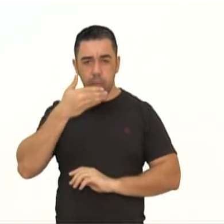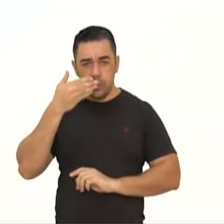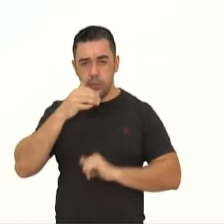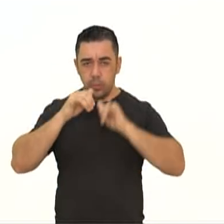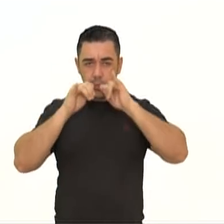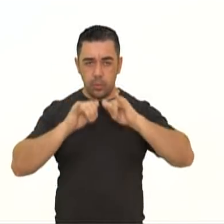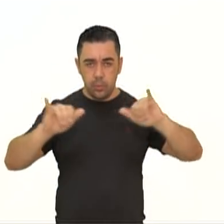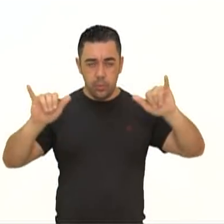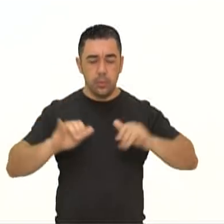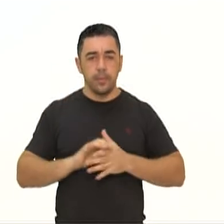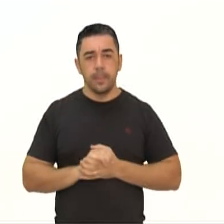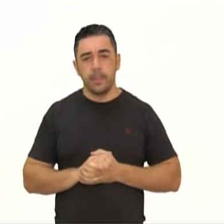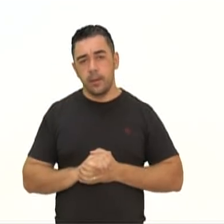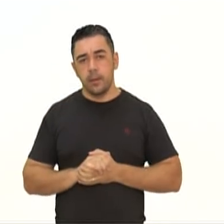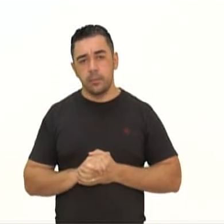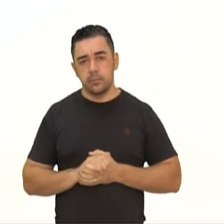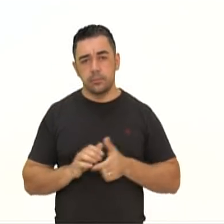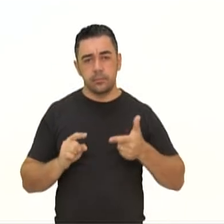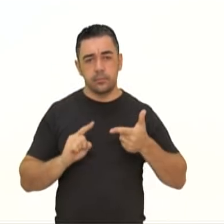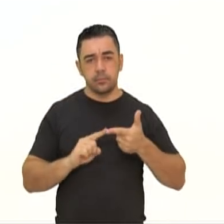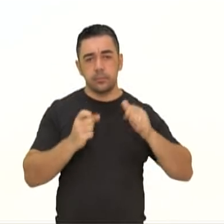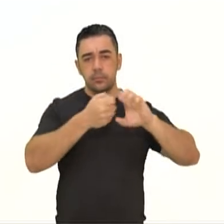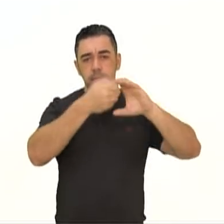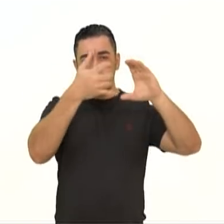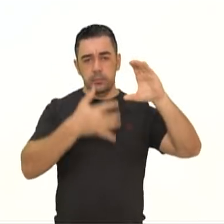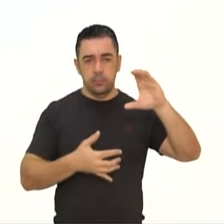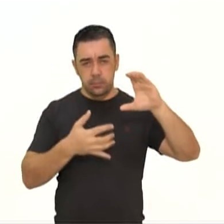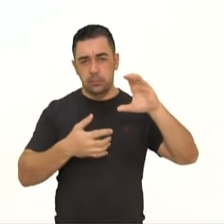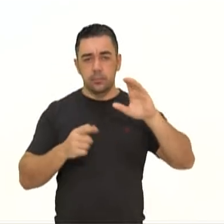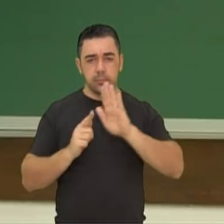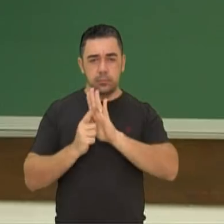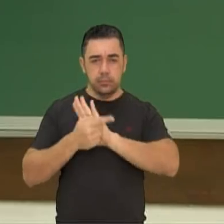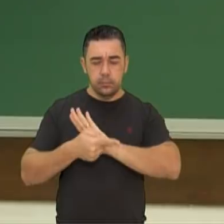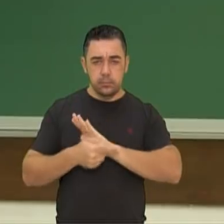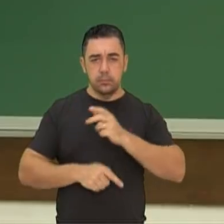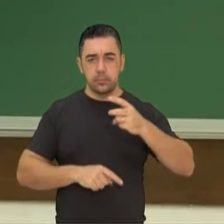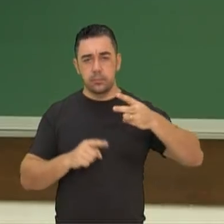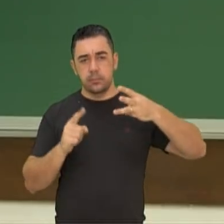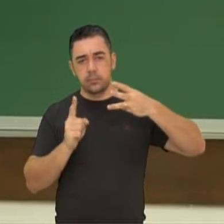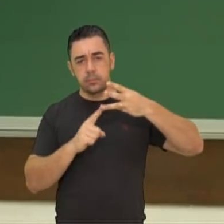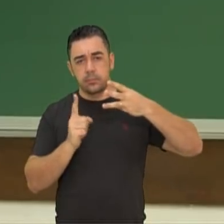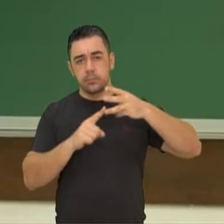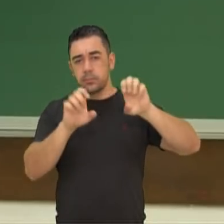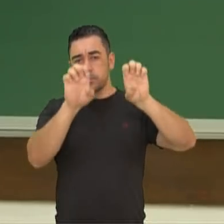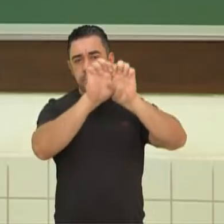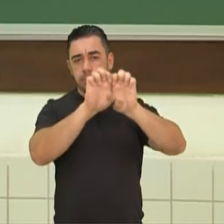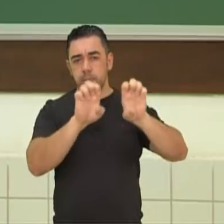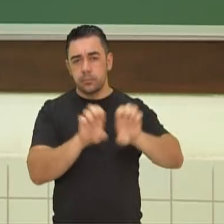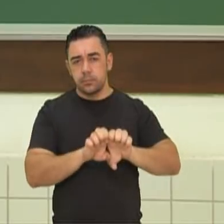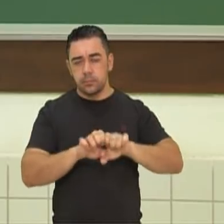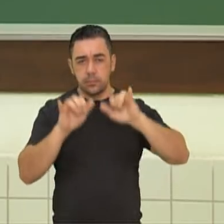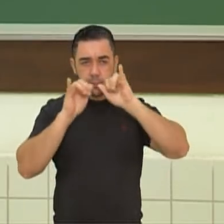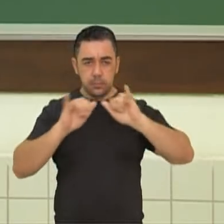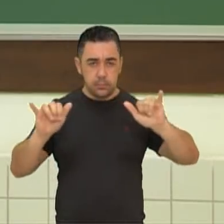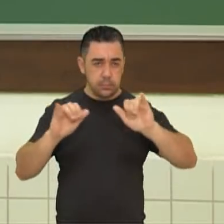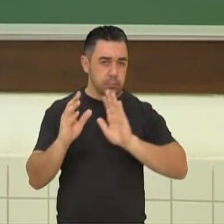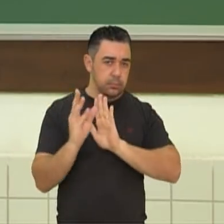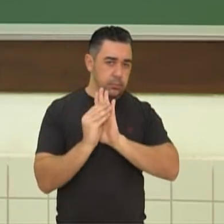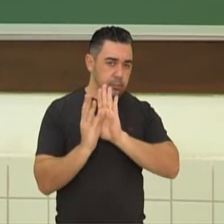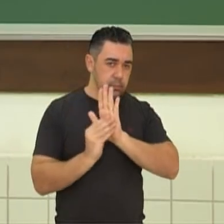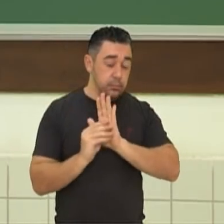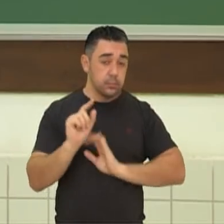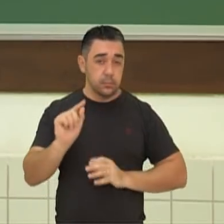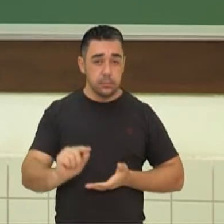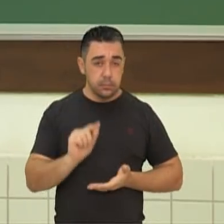notícia, características do gênero e a estrutura da notícia. Com relação aos conteúdos, vale